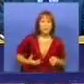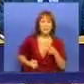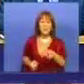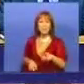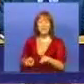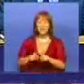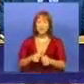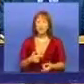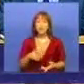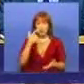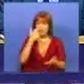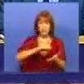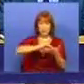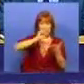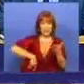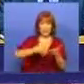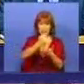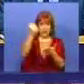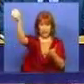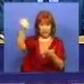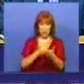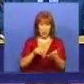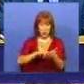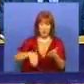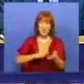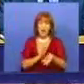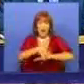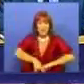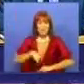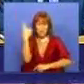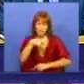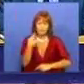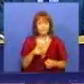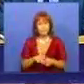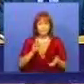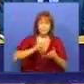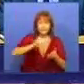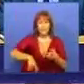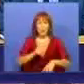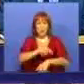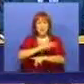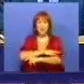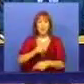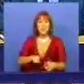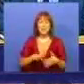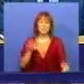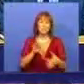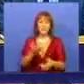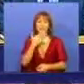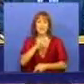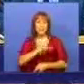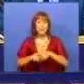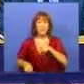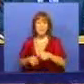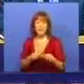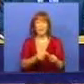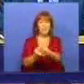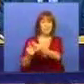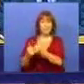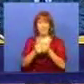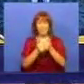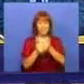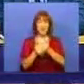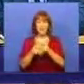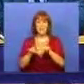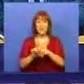dos contratados através da figura do contrato administrativo de provimento. E nessa matéria